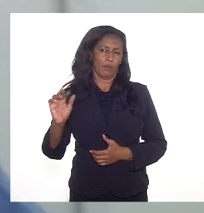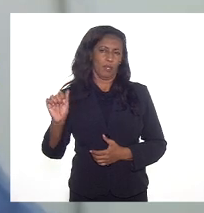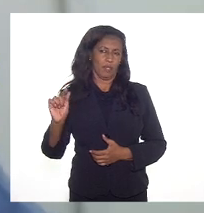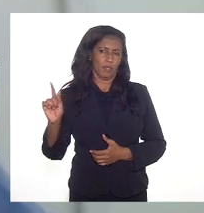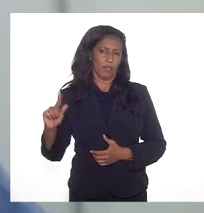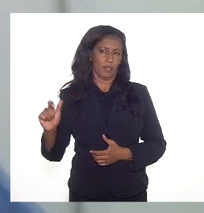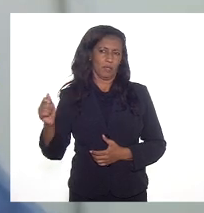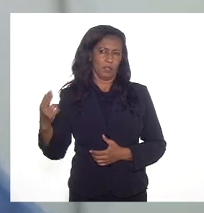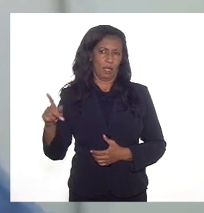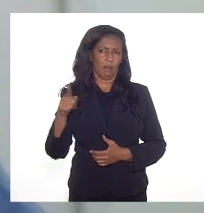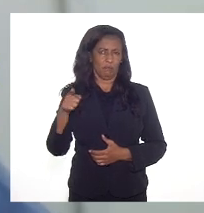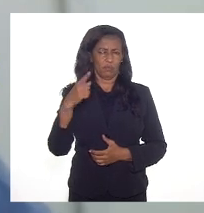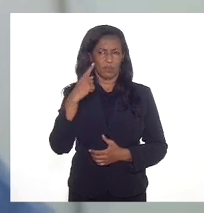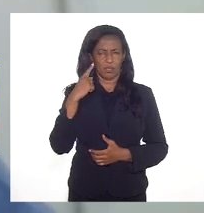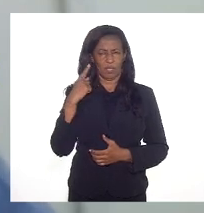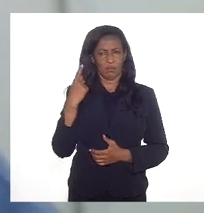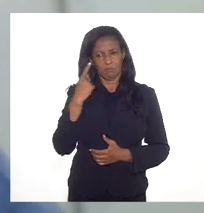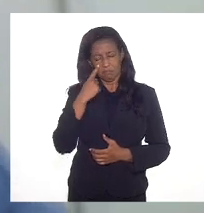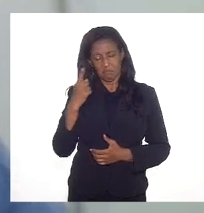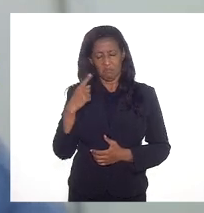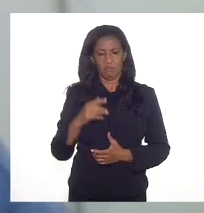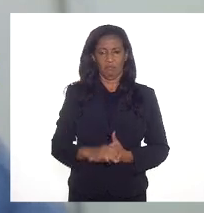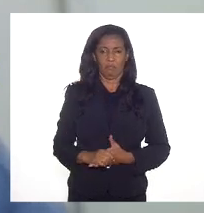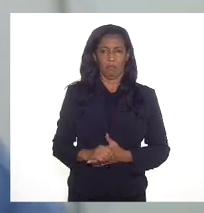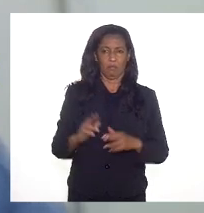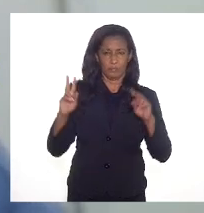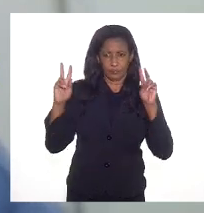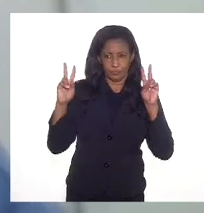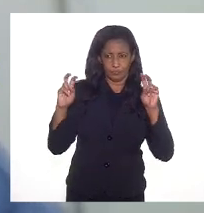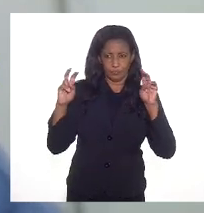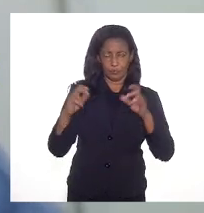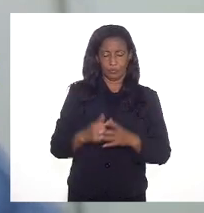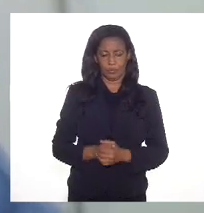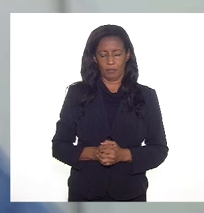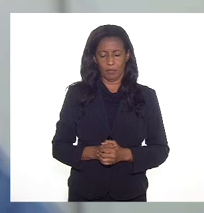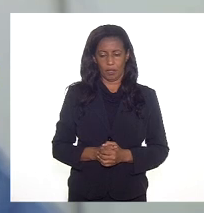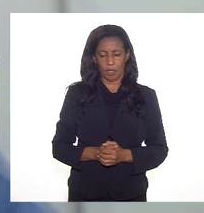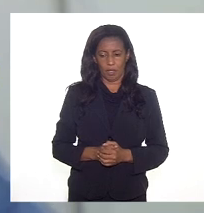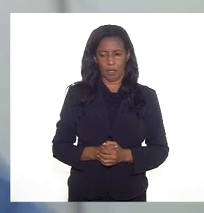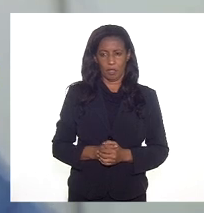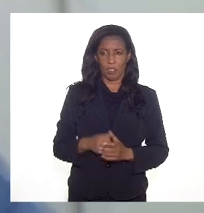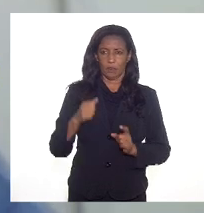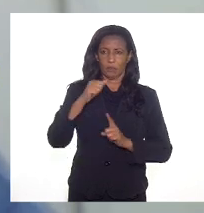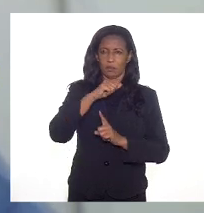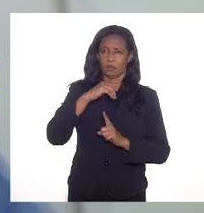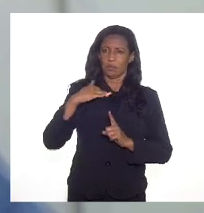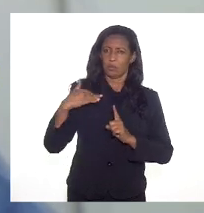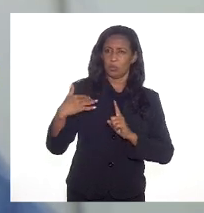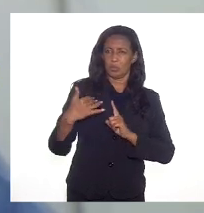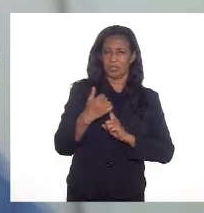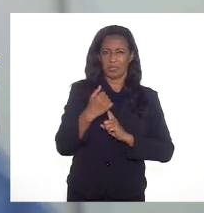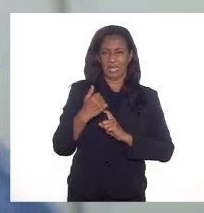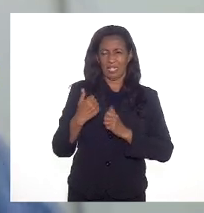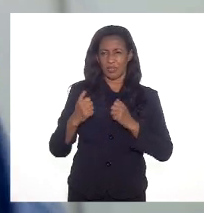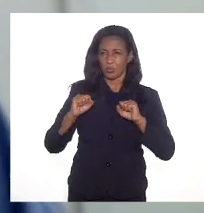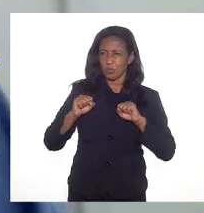e ela defende essa tese, que sem o engajamento da sociedade nós não